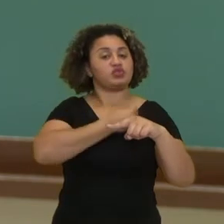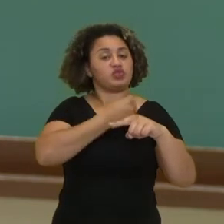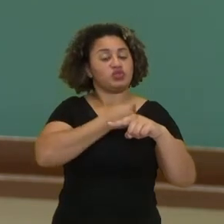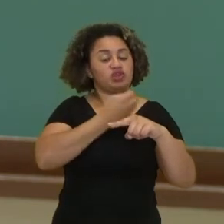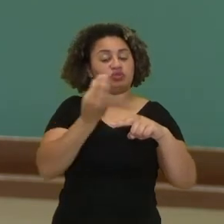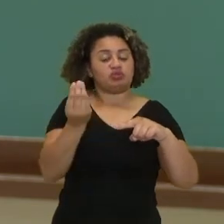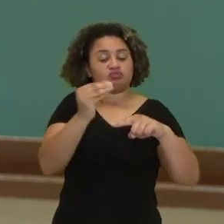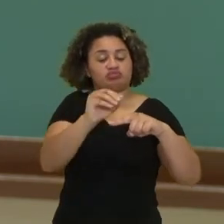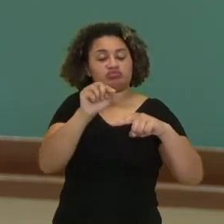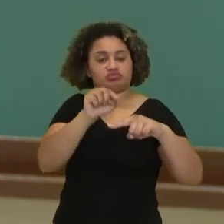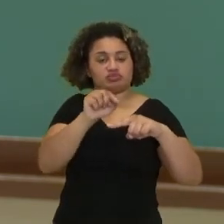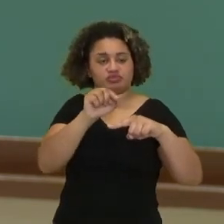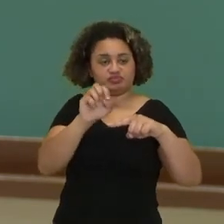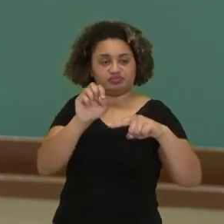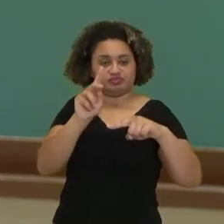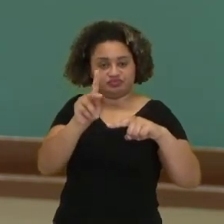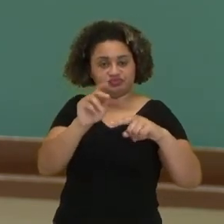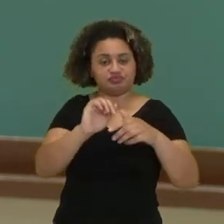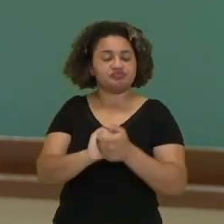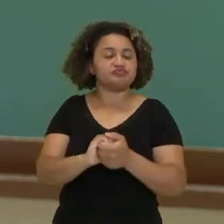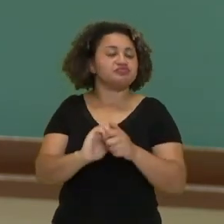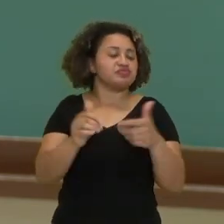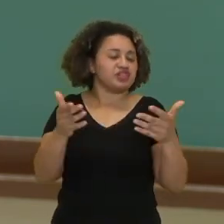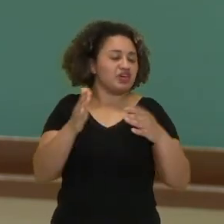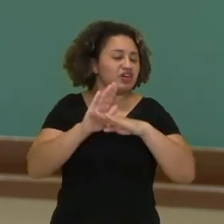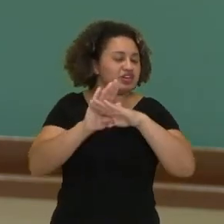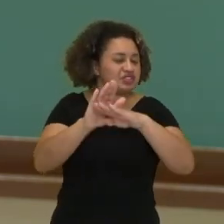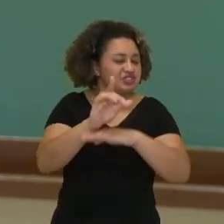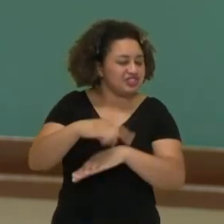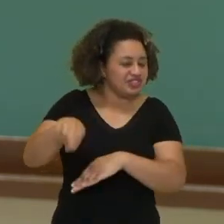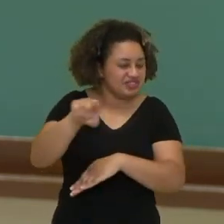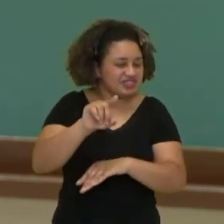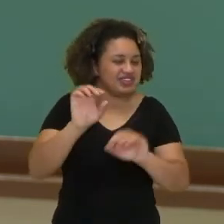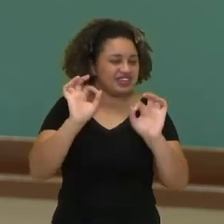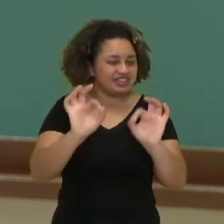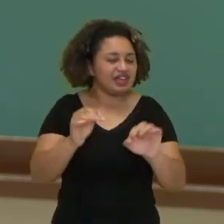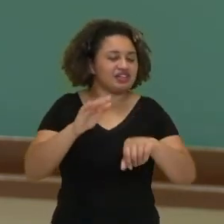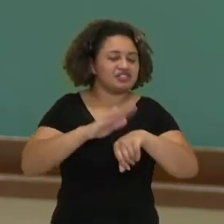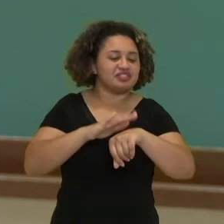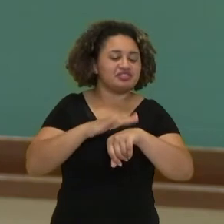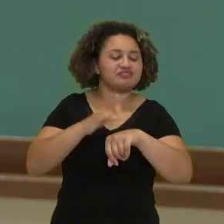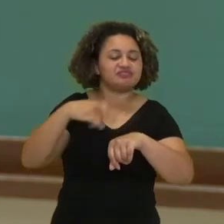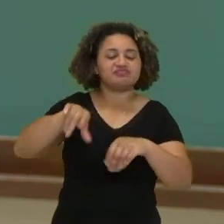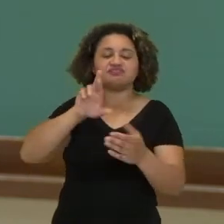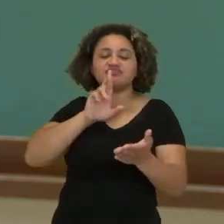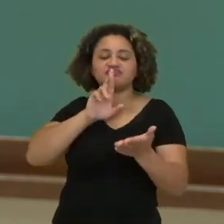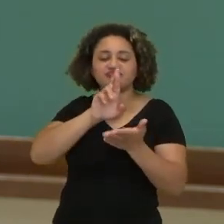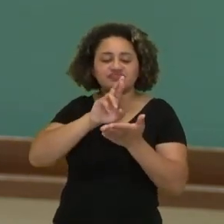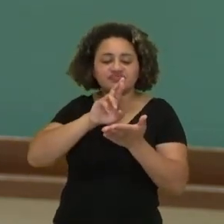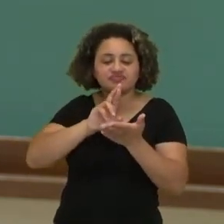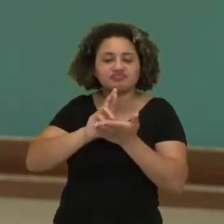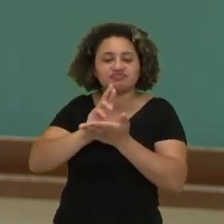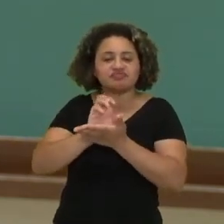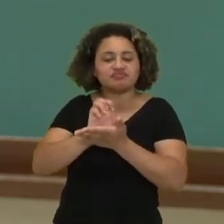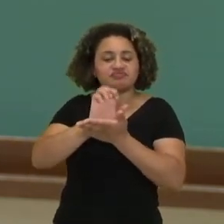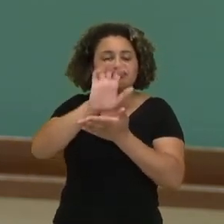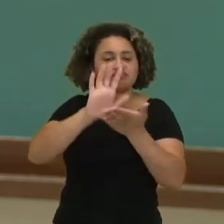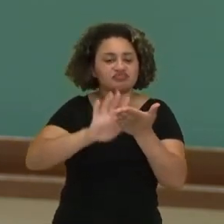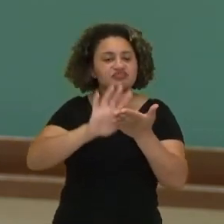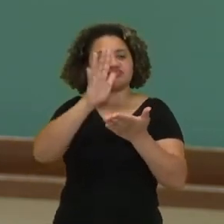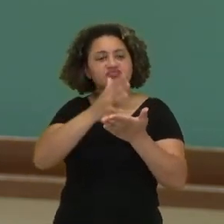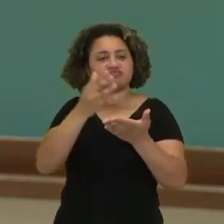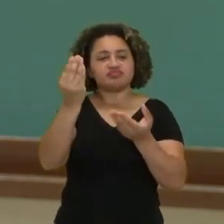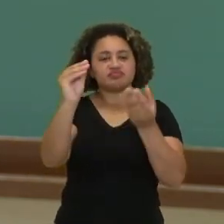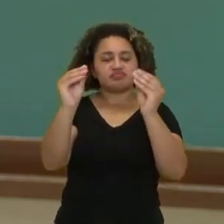numerador da fração, tá? Então agora eu já ajudei vocês, então eu vou dar um tempinho agora para vocês resolverem o